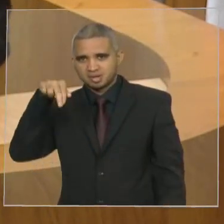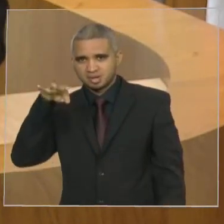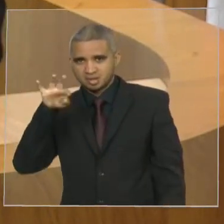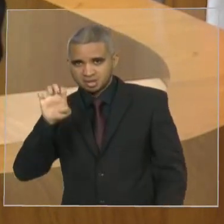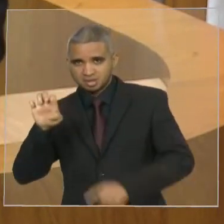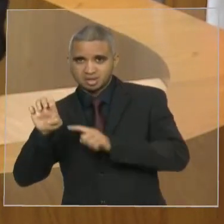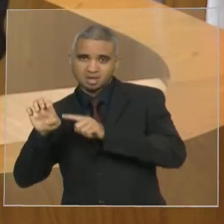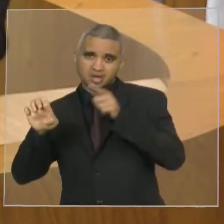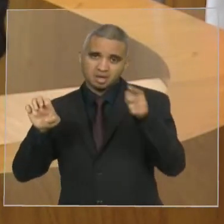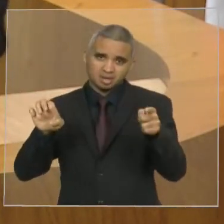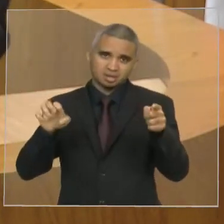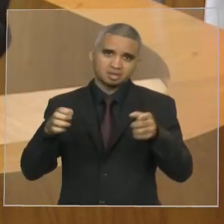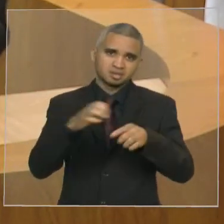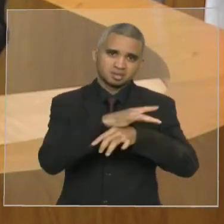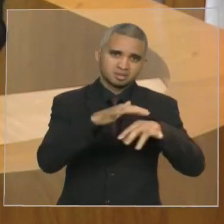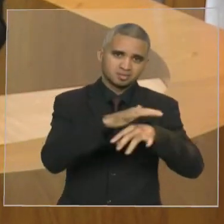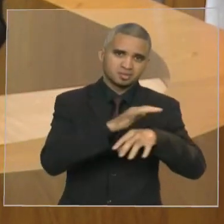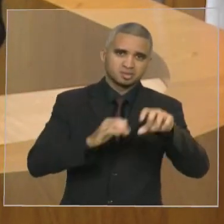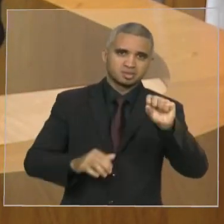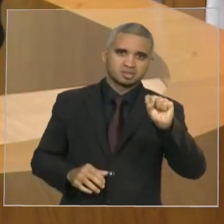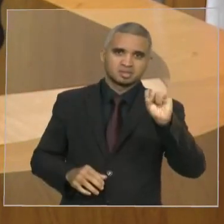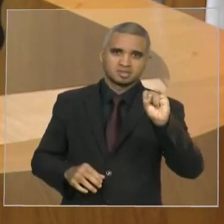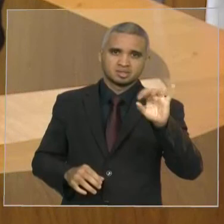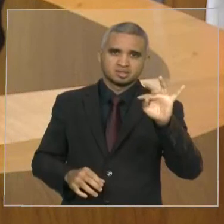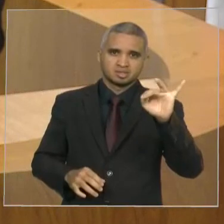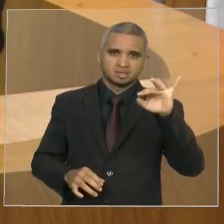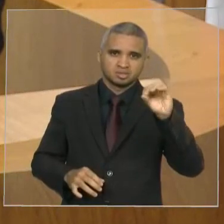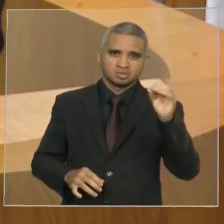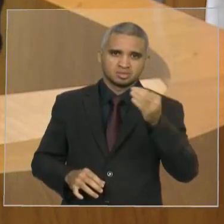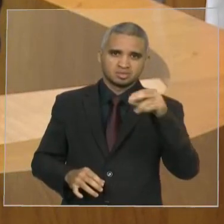senhor presidente, nesta tarde. E